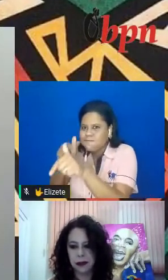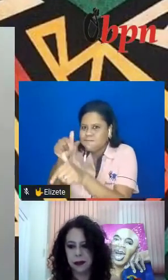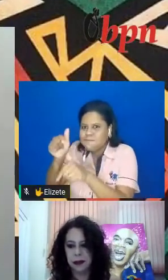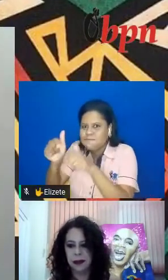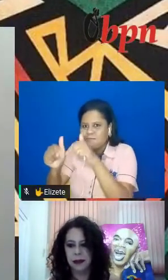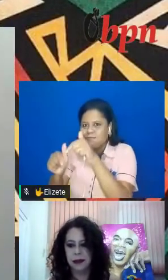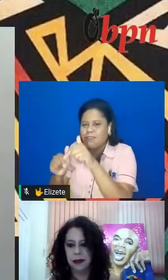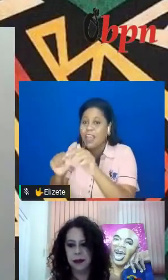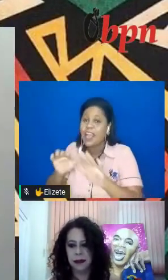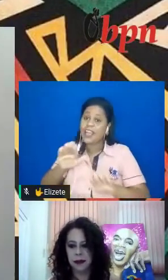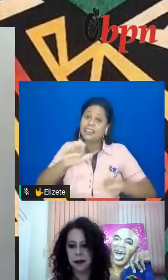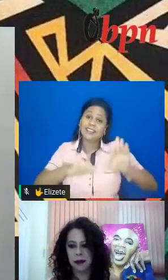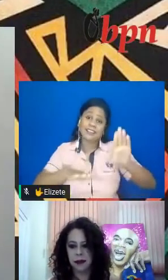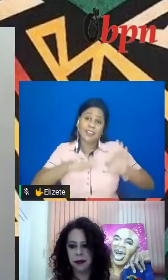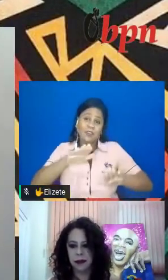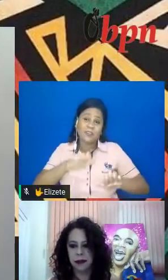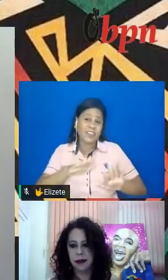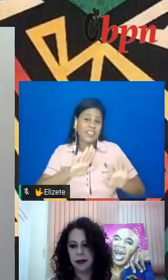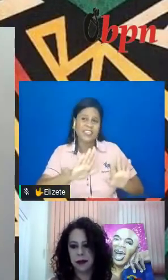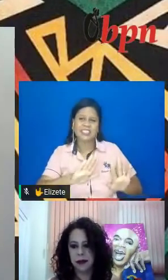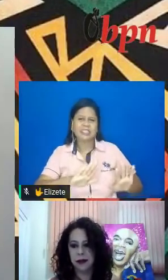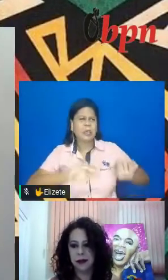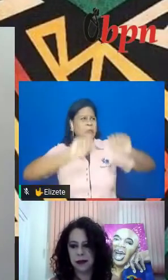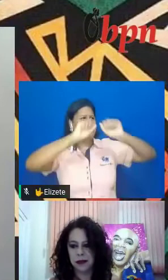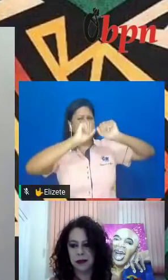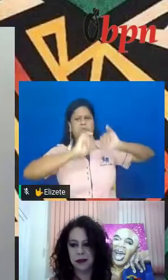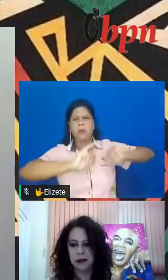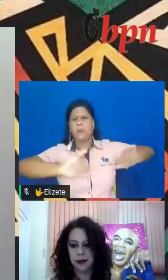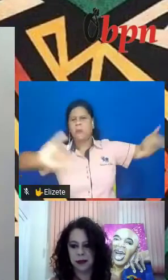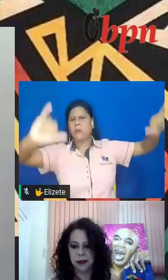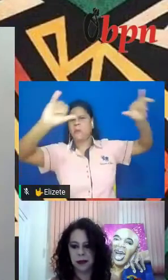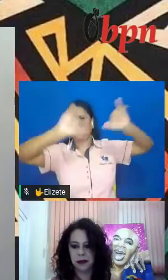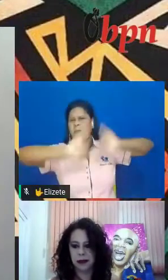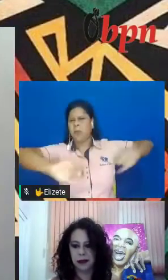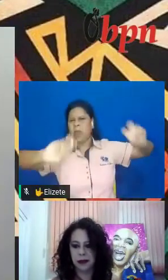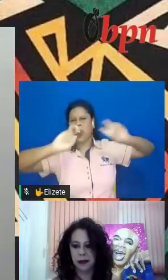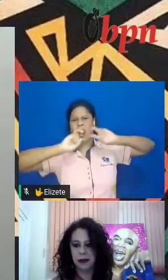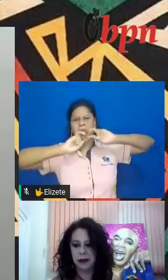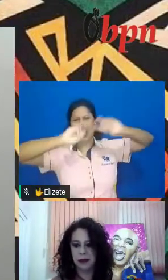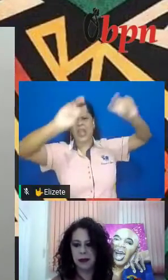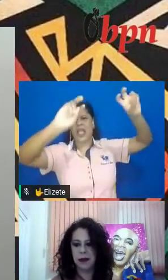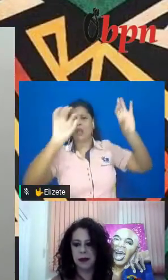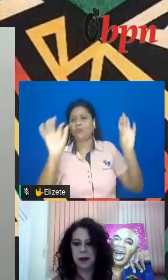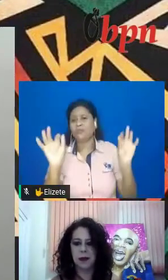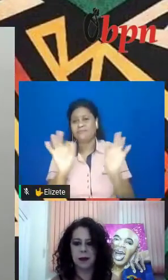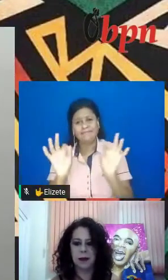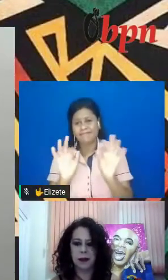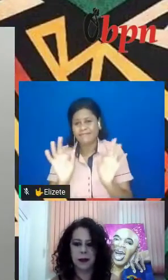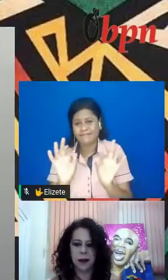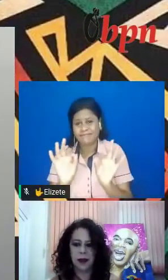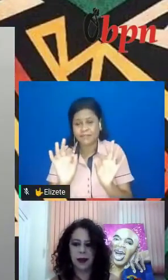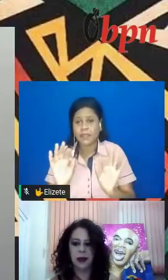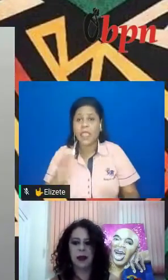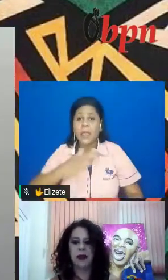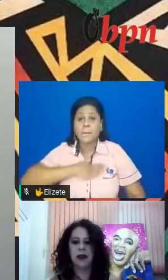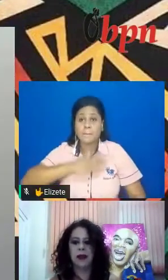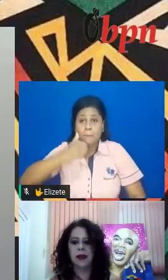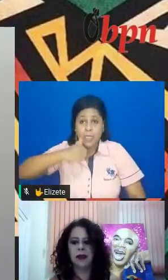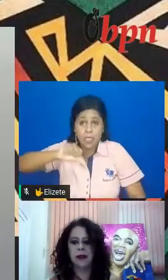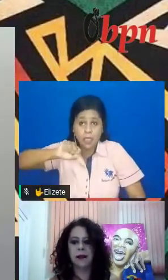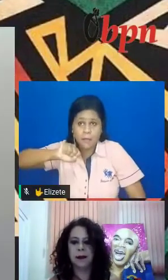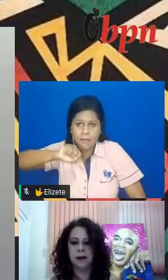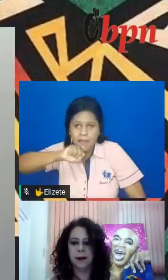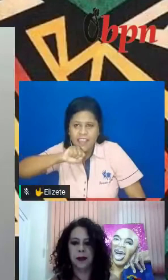pena fazer muita alarde. Minha mãe usa uma expressão também que eu tenho